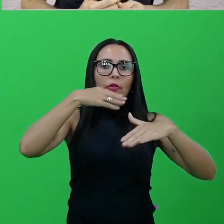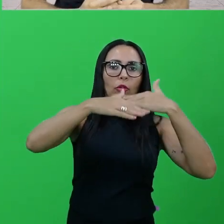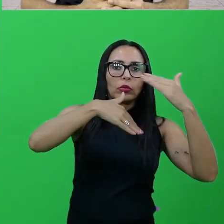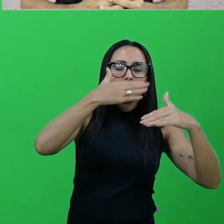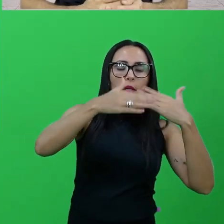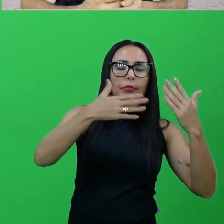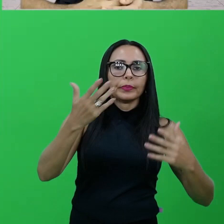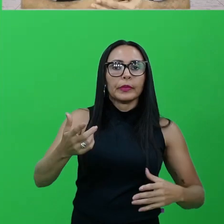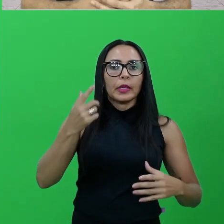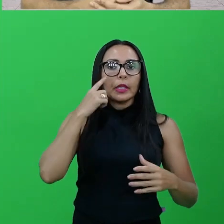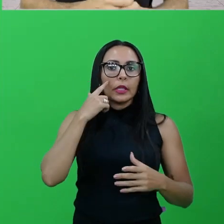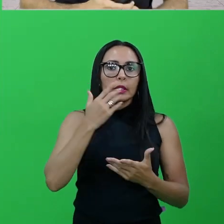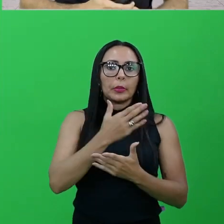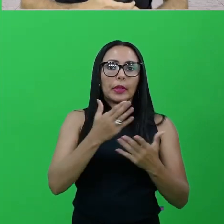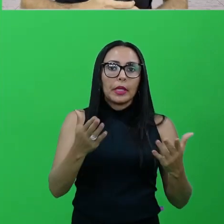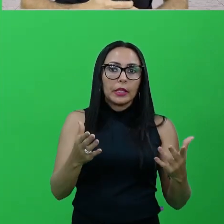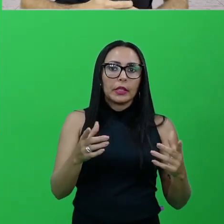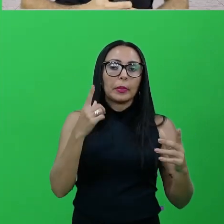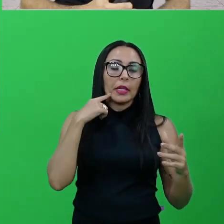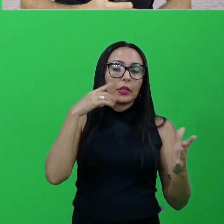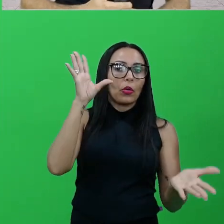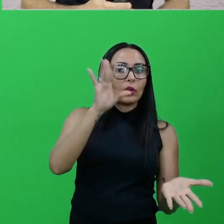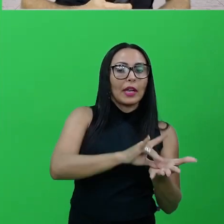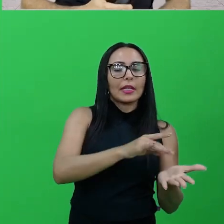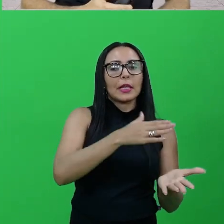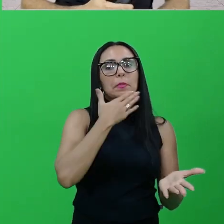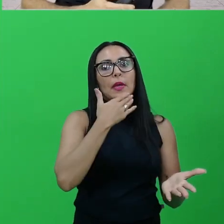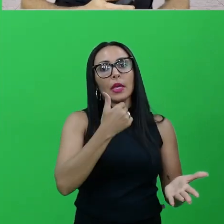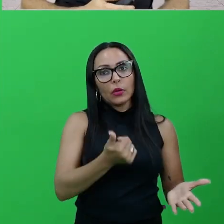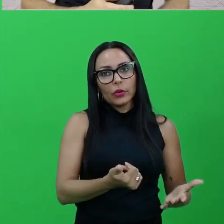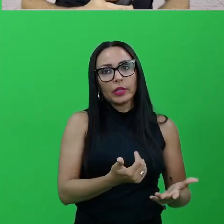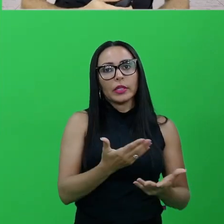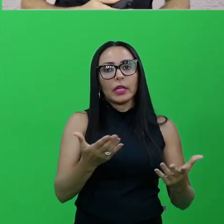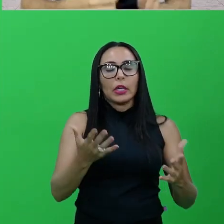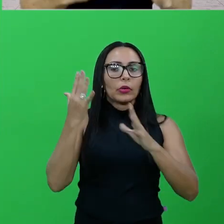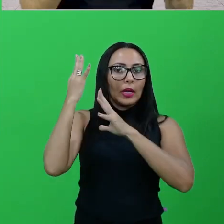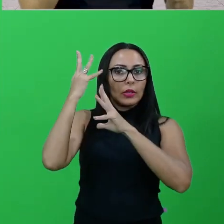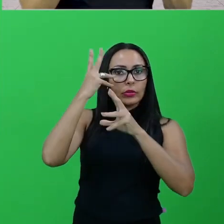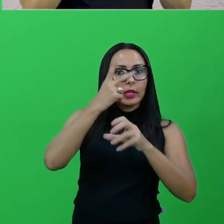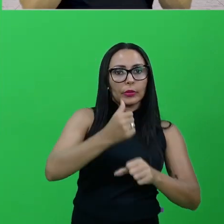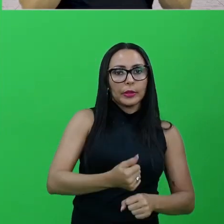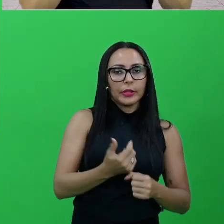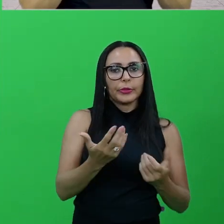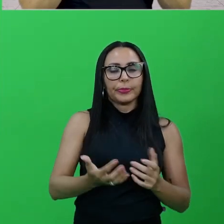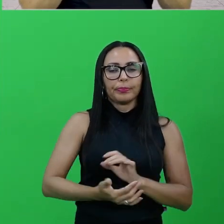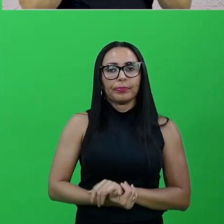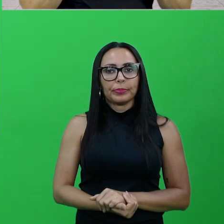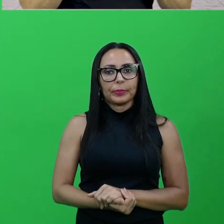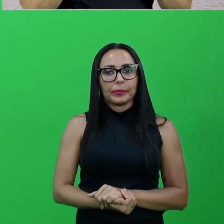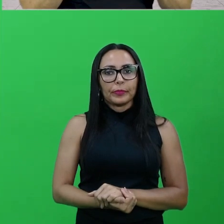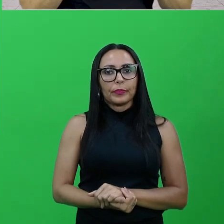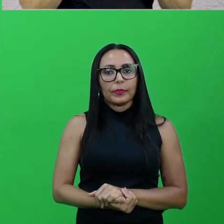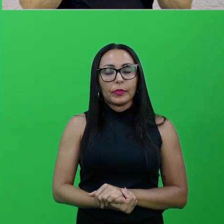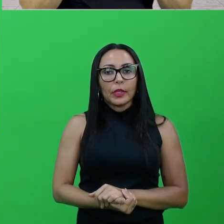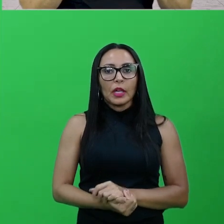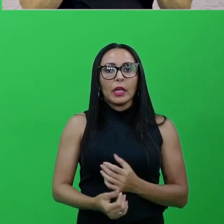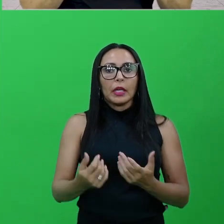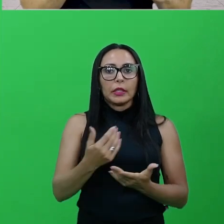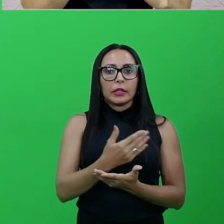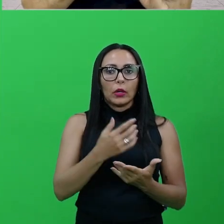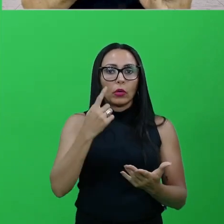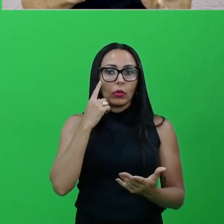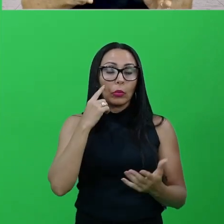e para promover ações concretas de melhoria, uma vez que os resultados são obtidos. Então, é um índice que, com